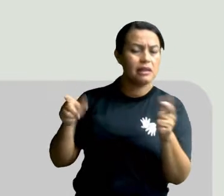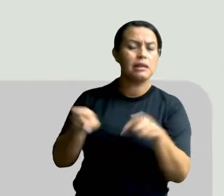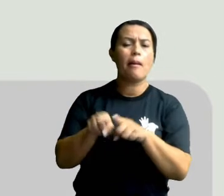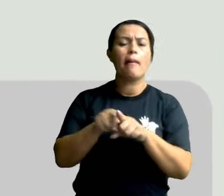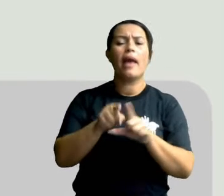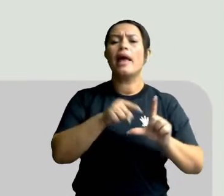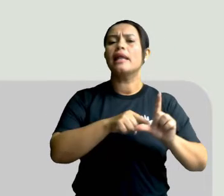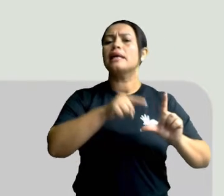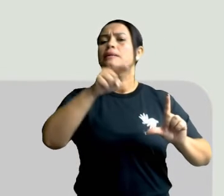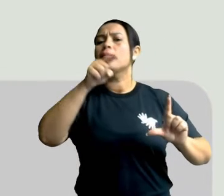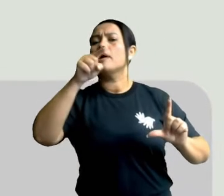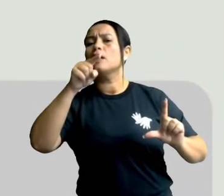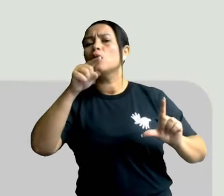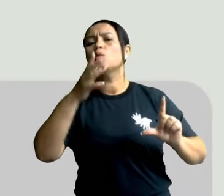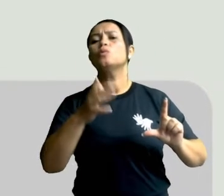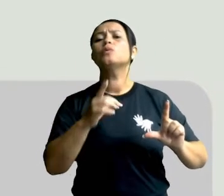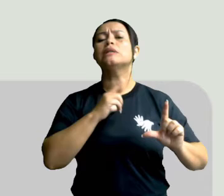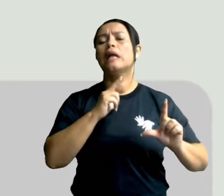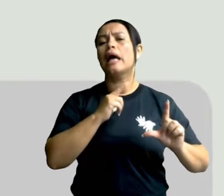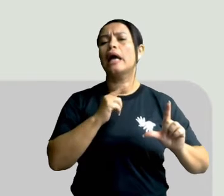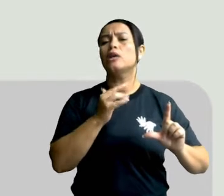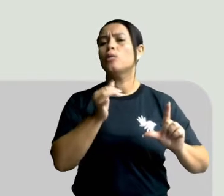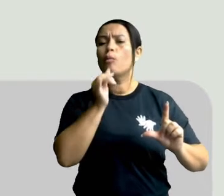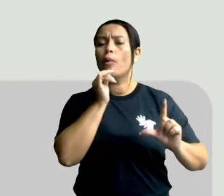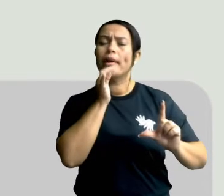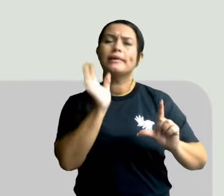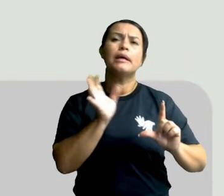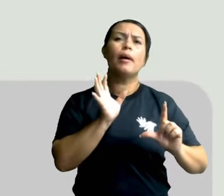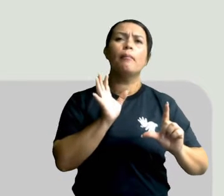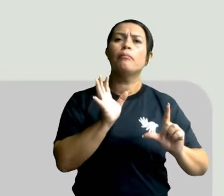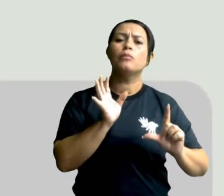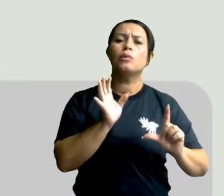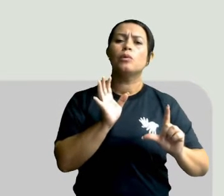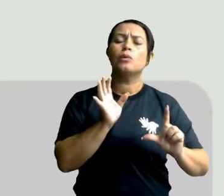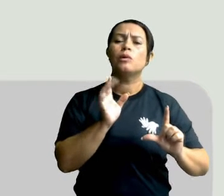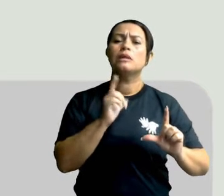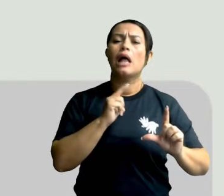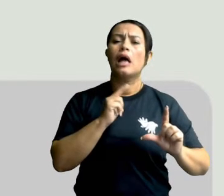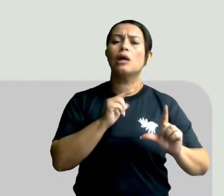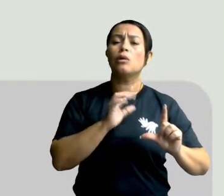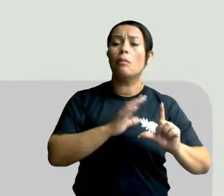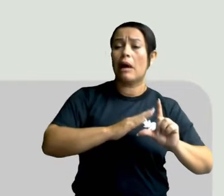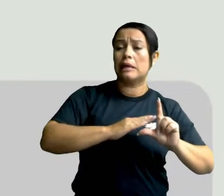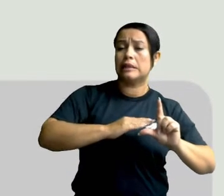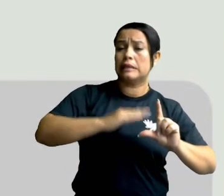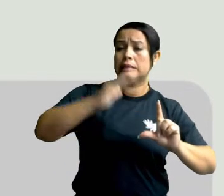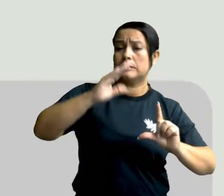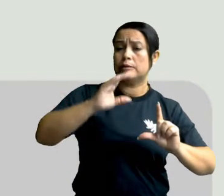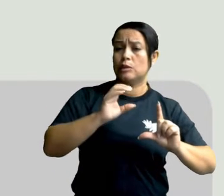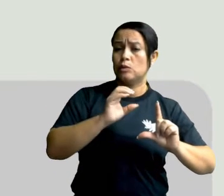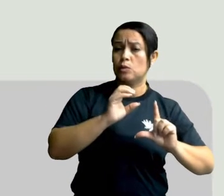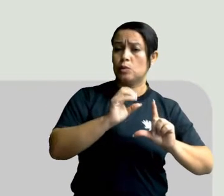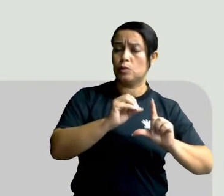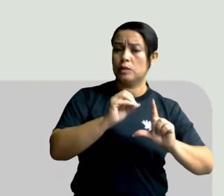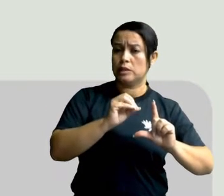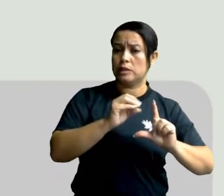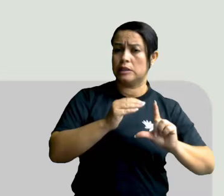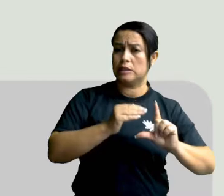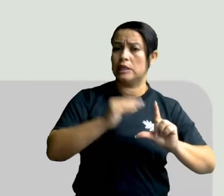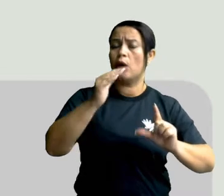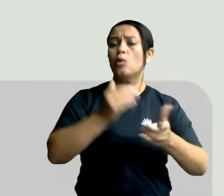crescer, né, nesse período, saindo de um pouco a mais ali acima do zero,